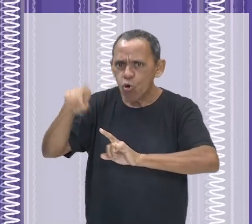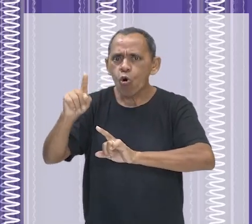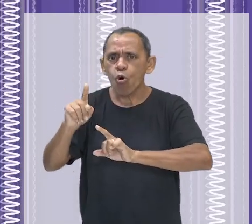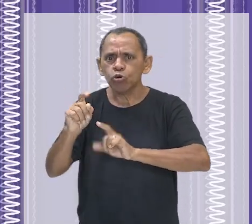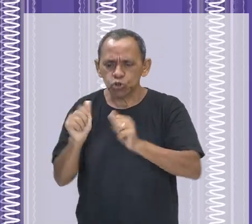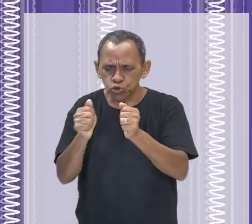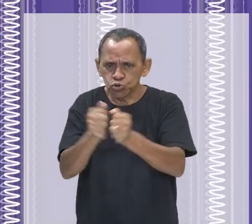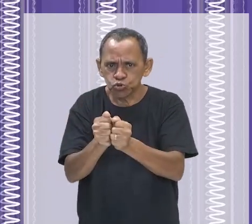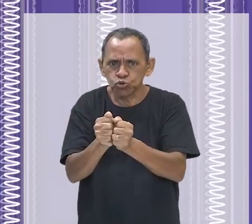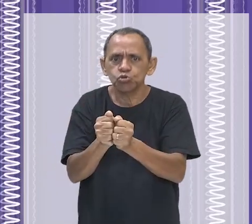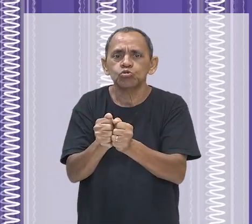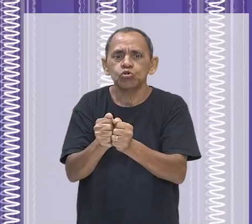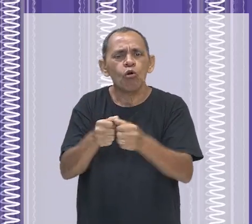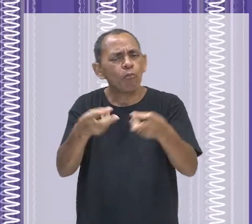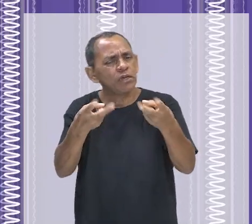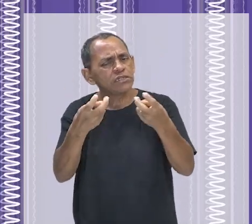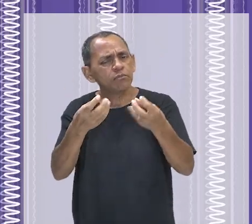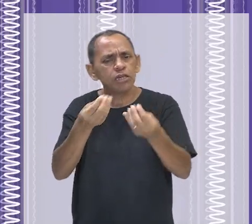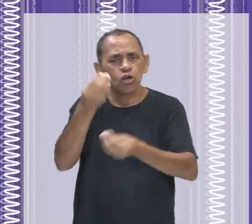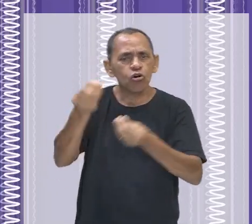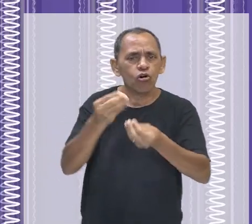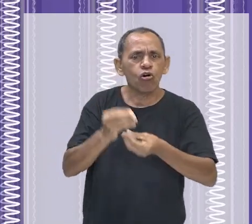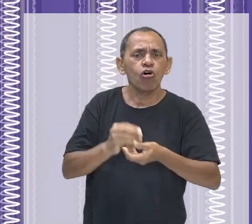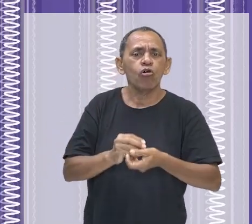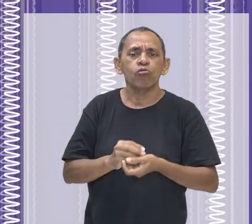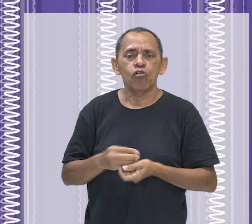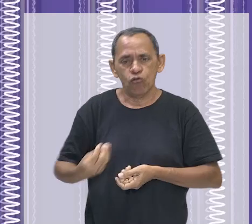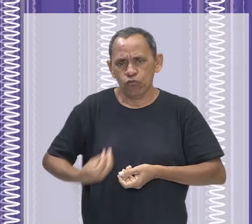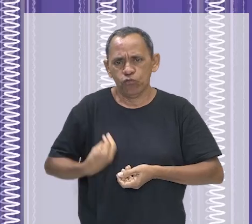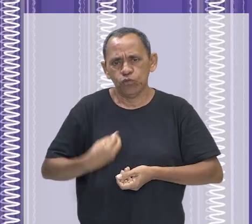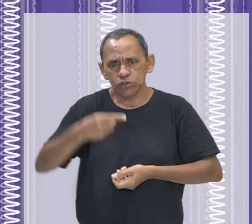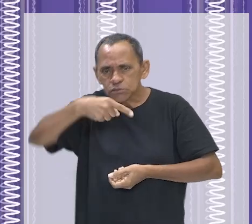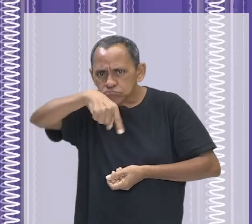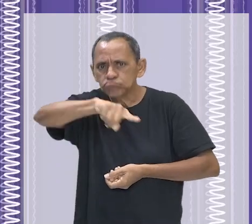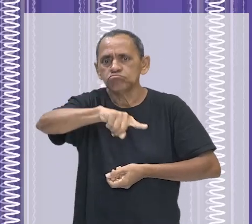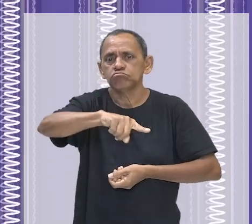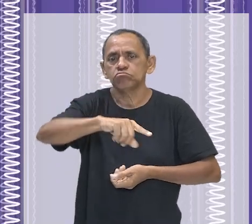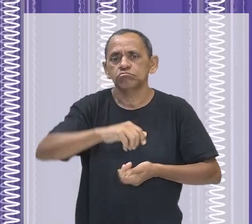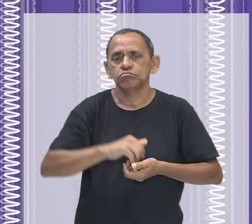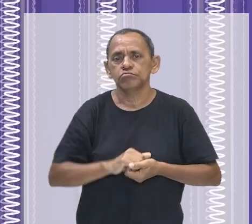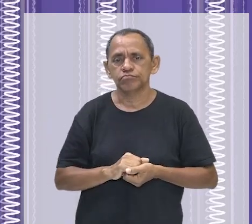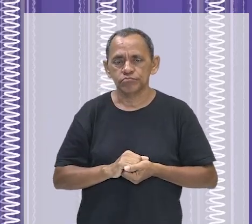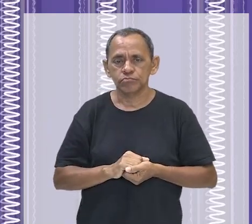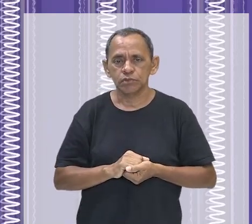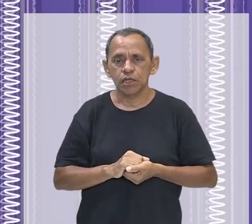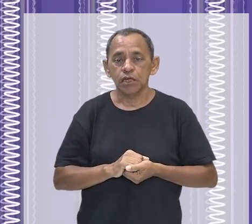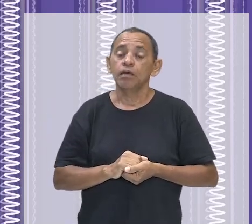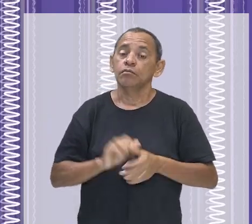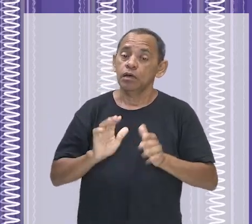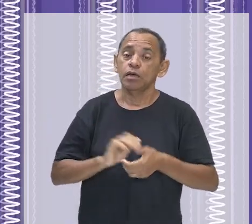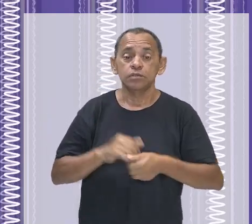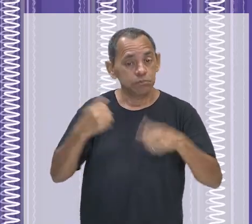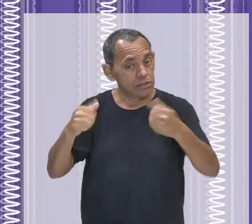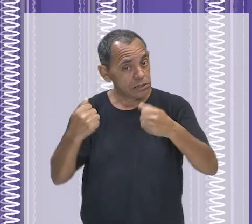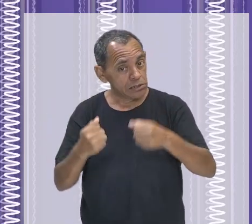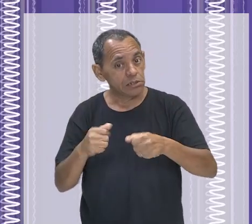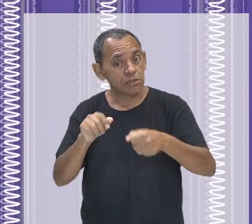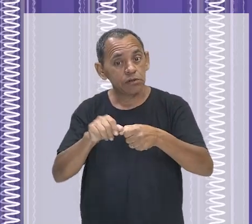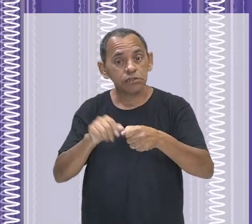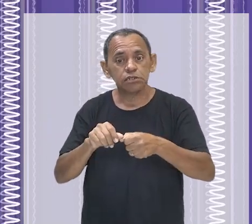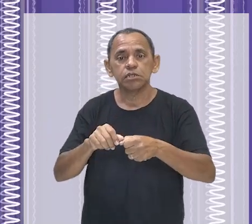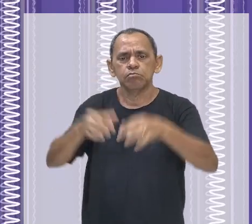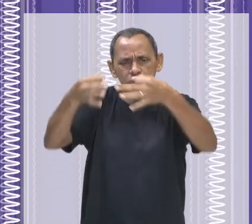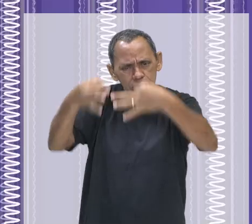você precisa exercitar, que você precisa fazer porque é o certo. Para pensar, de repente, meu caro aluno, minha cara